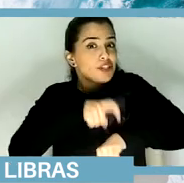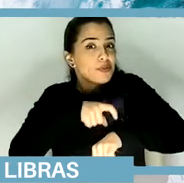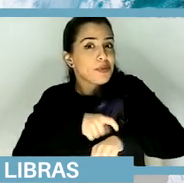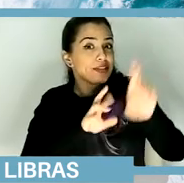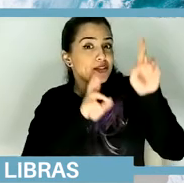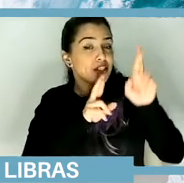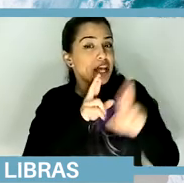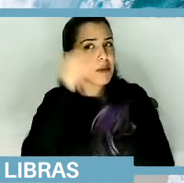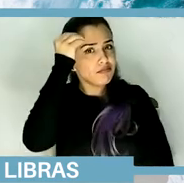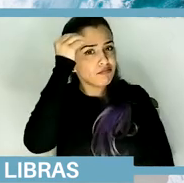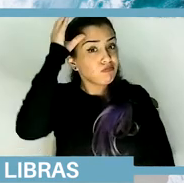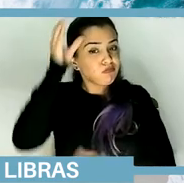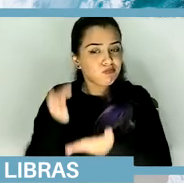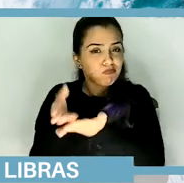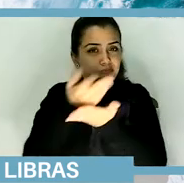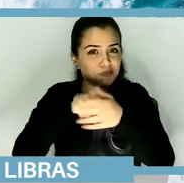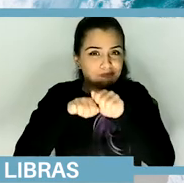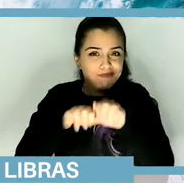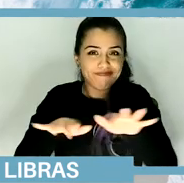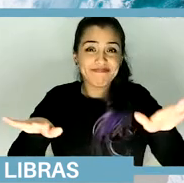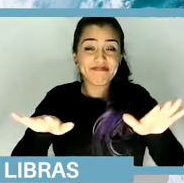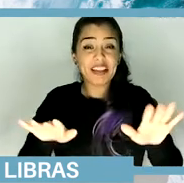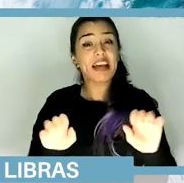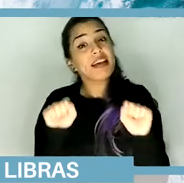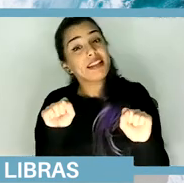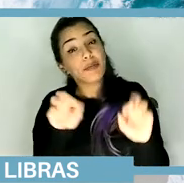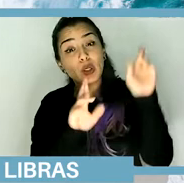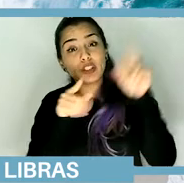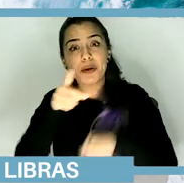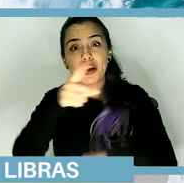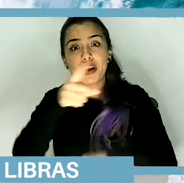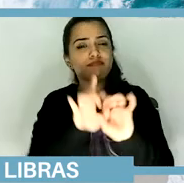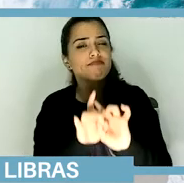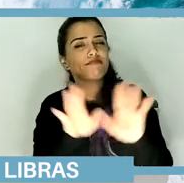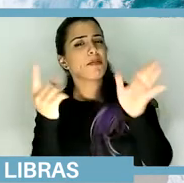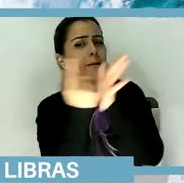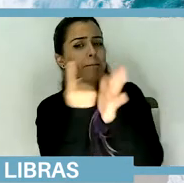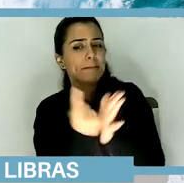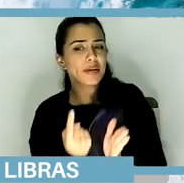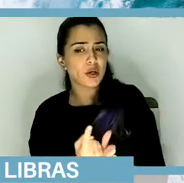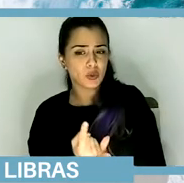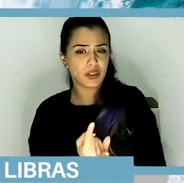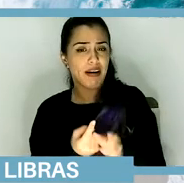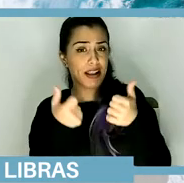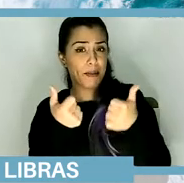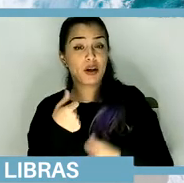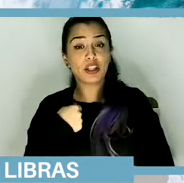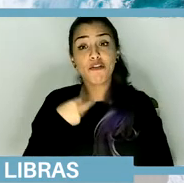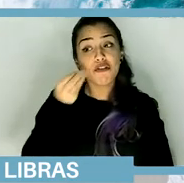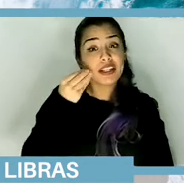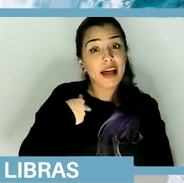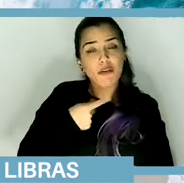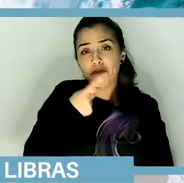que seja um canal aberto mesmo para depois Vocês perguntaram o que quiserem né então vou tentar ser breve aqui na minha fala para a gente aproveitar mais essa troca